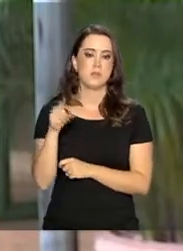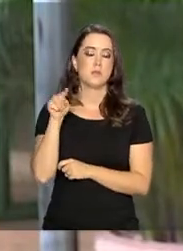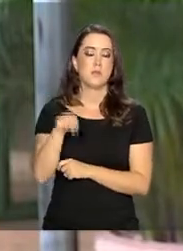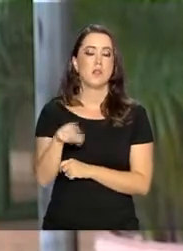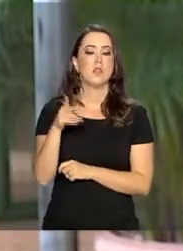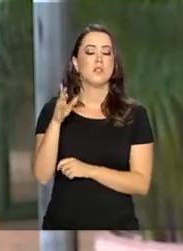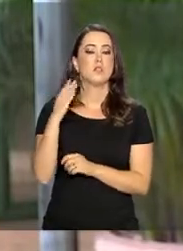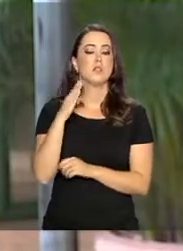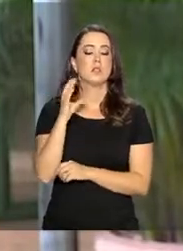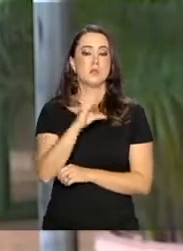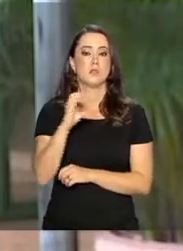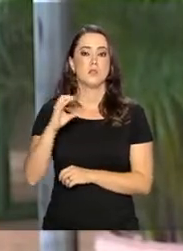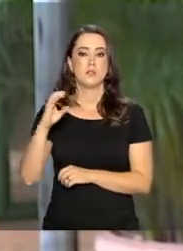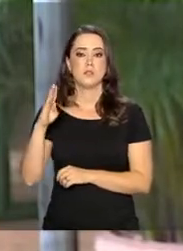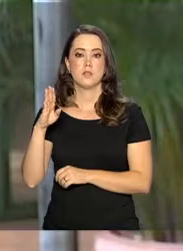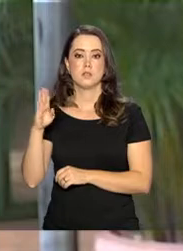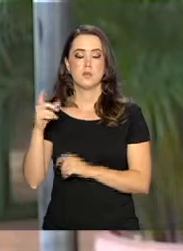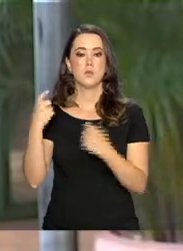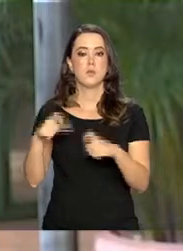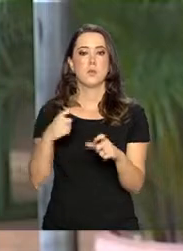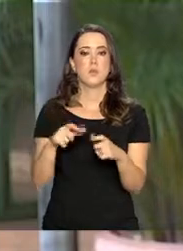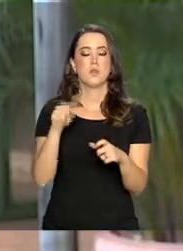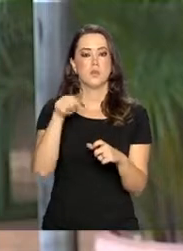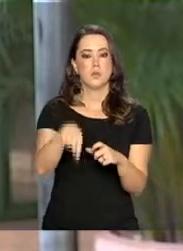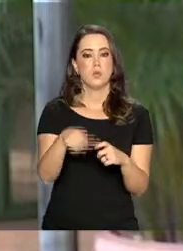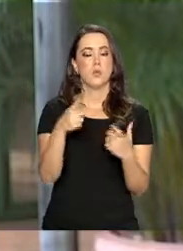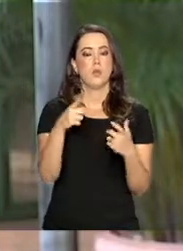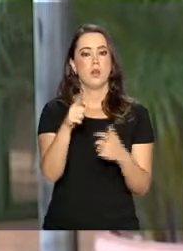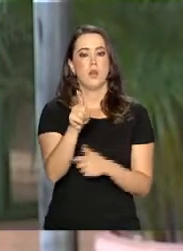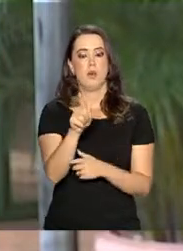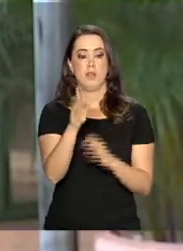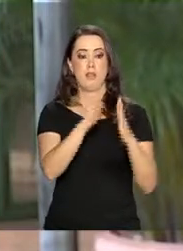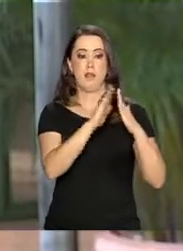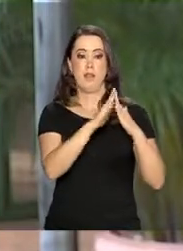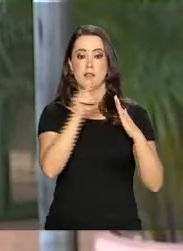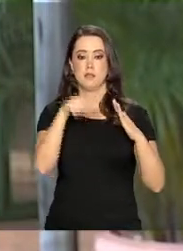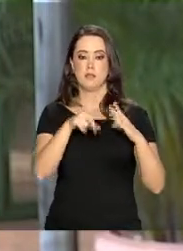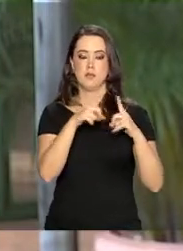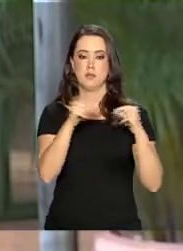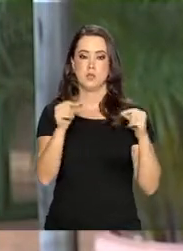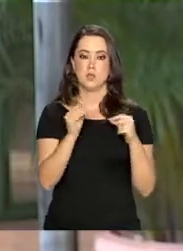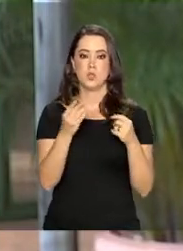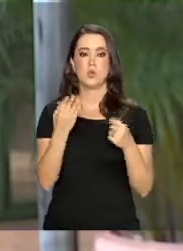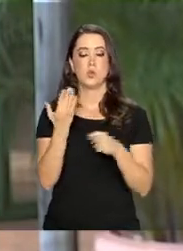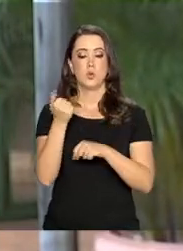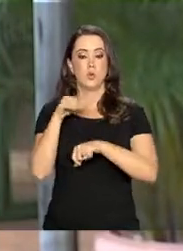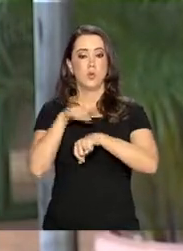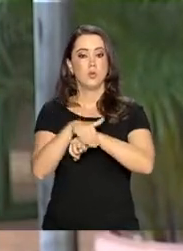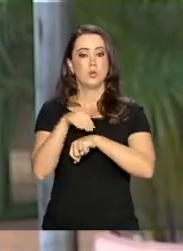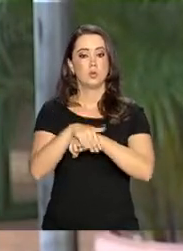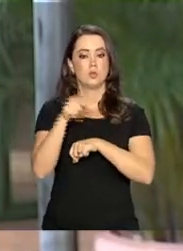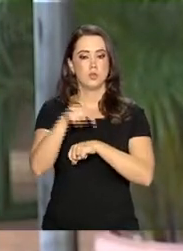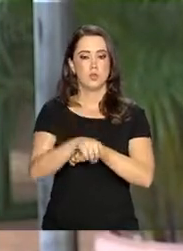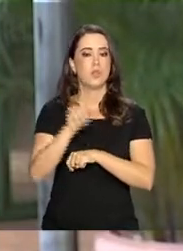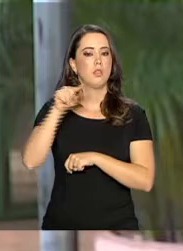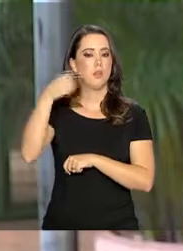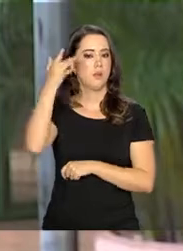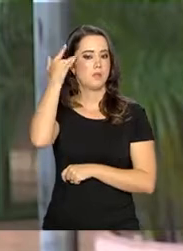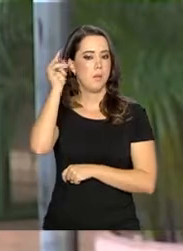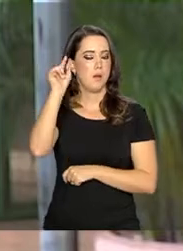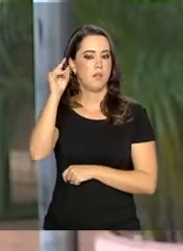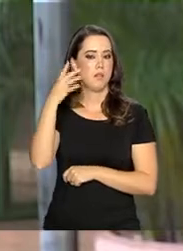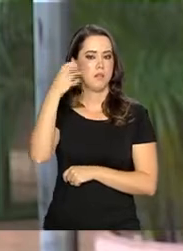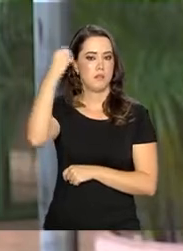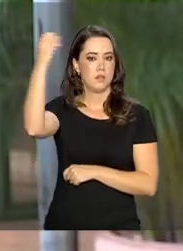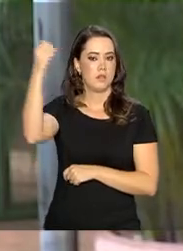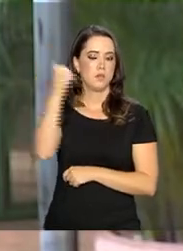Brasil, mas ele seguiu para a residência oficial da Granja do Torto. Ele fica esta noite aqui em Brasília, então, e segue amanhã para